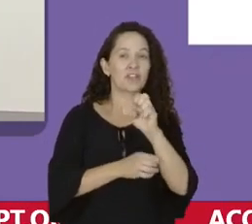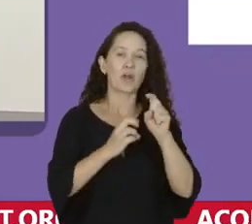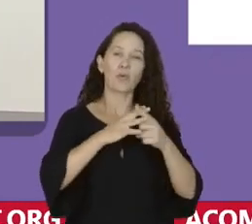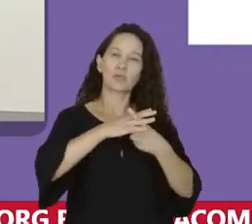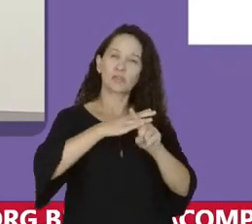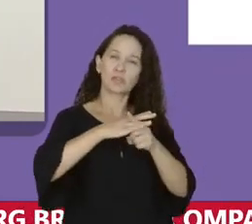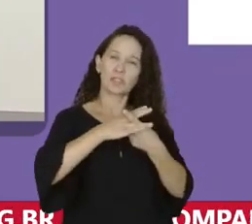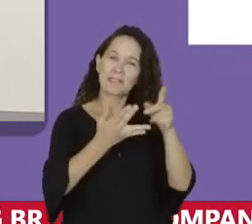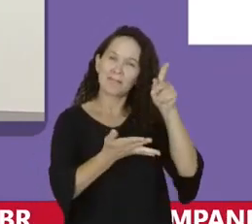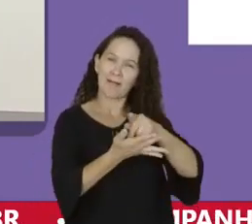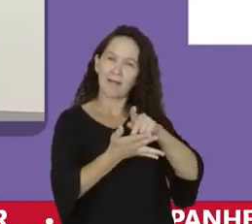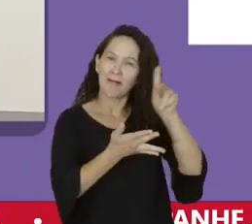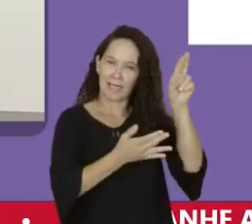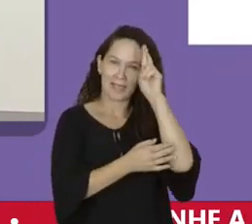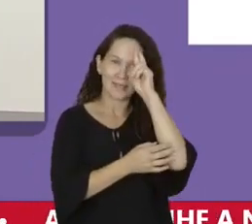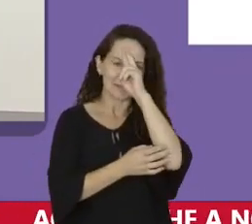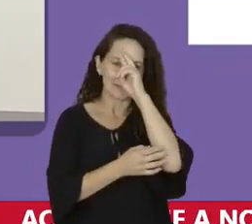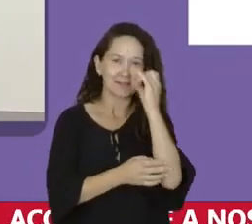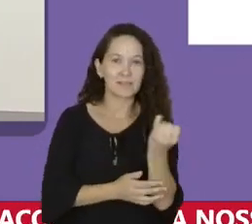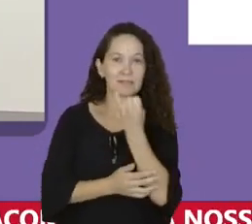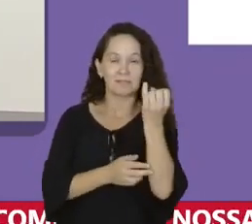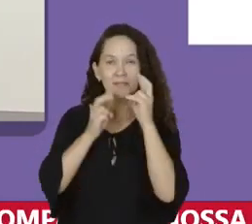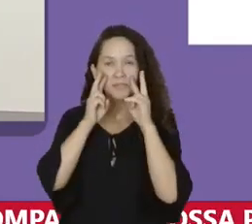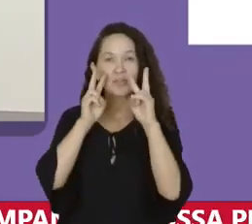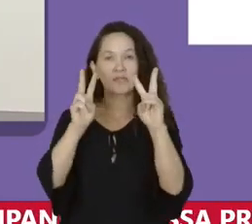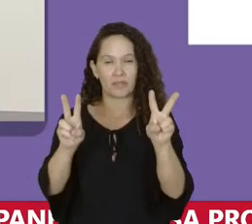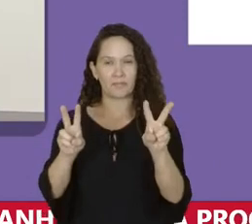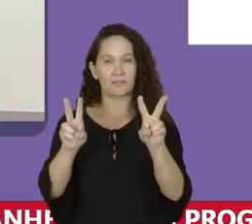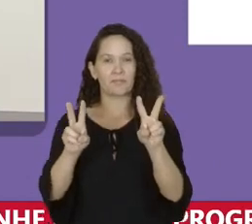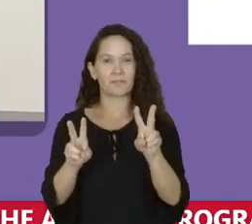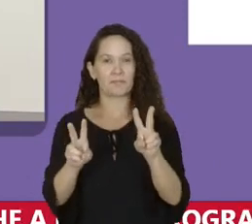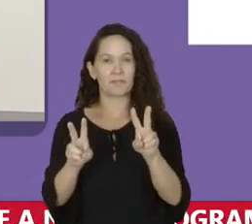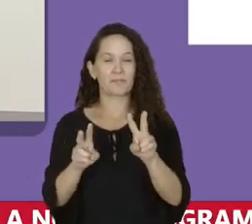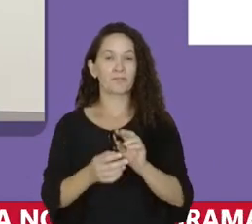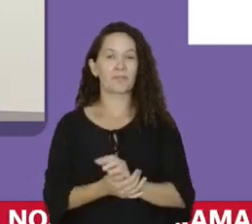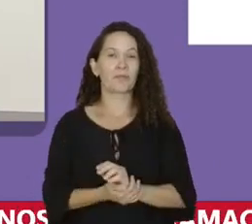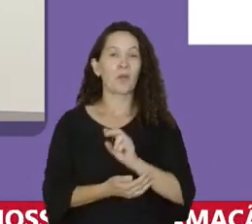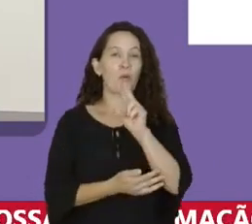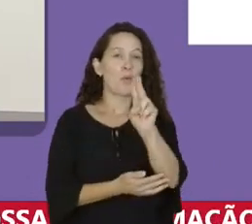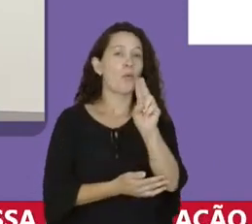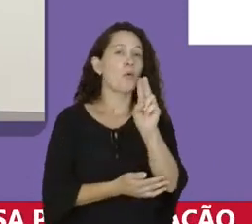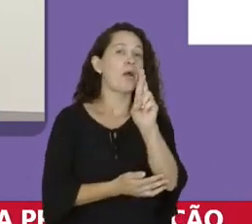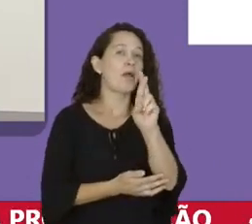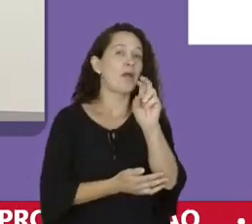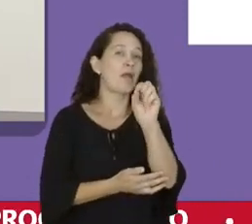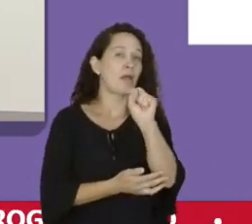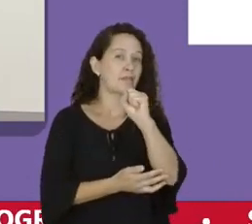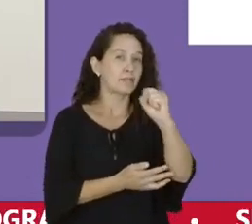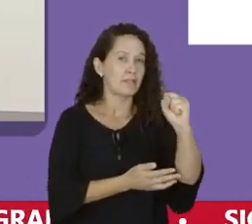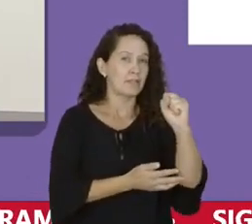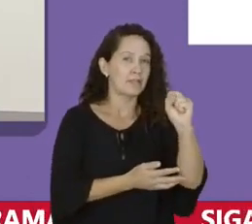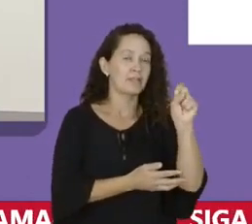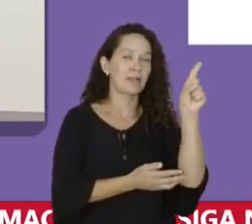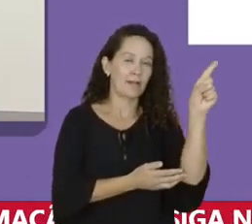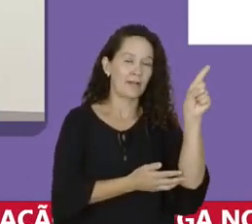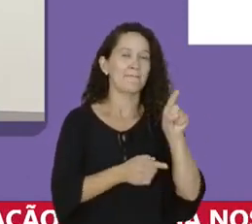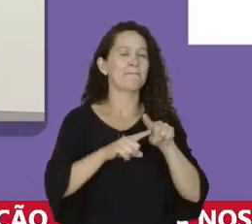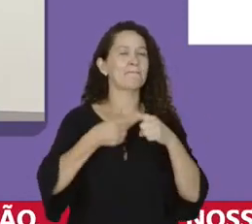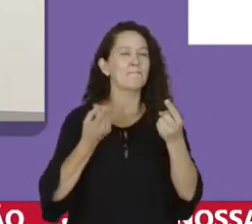Soviética. E é importante observar também que ele é uma espécie